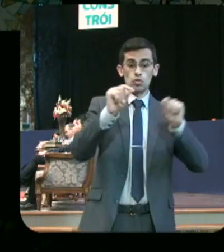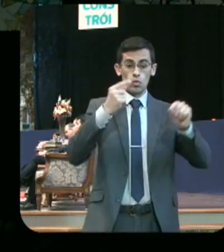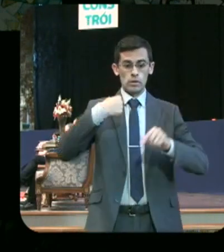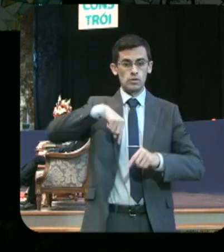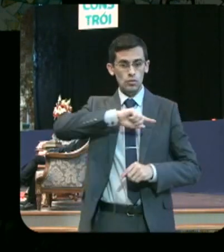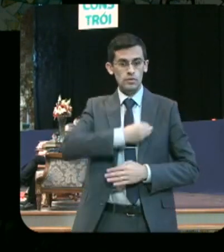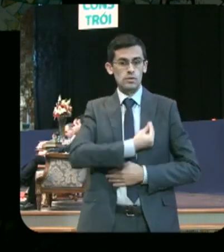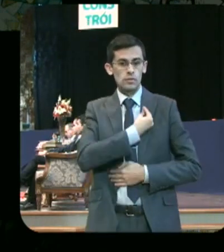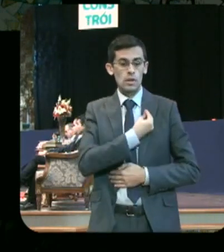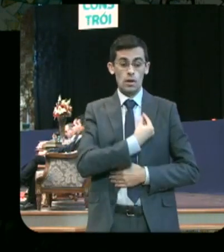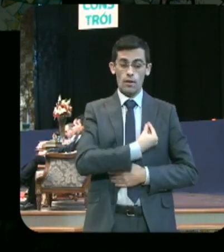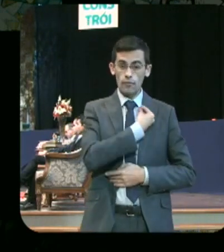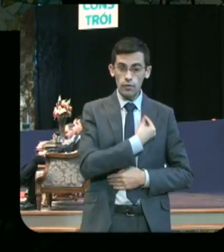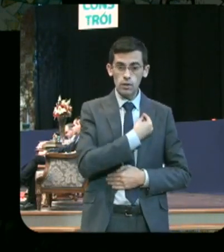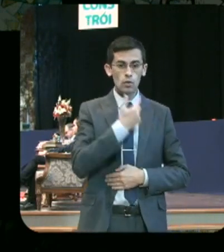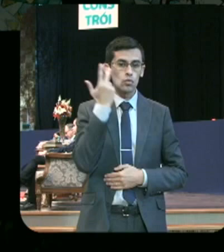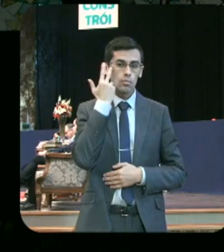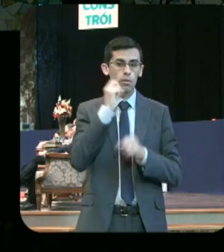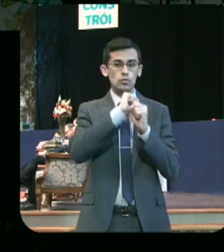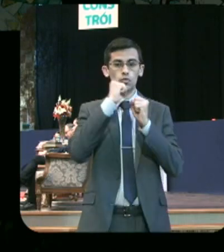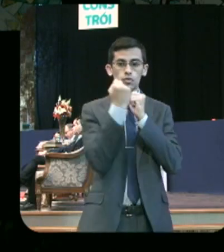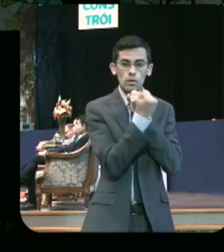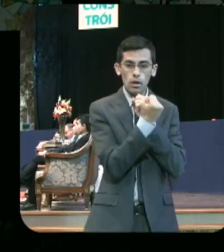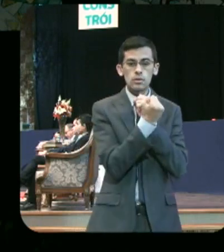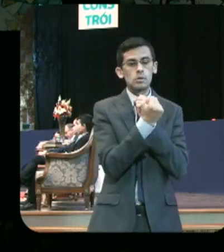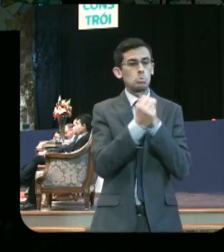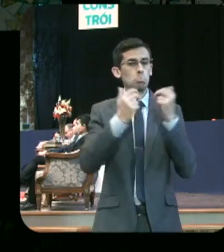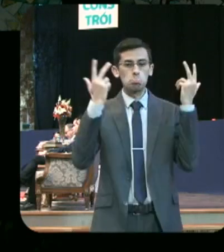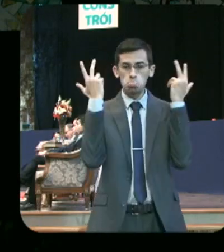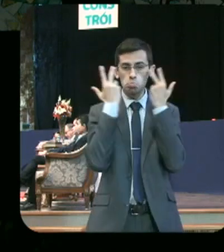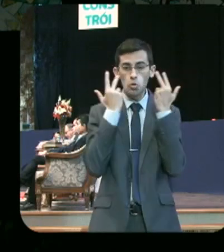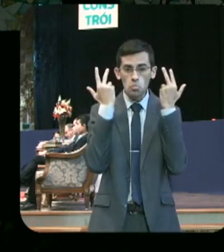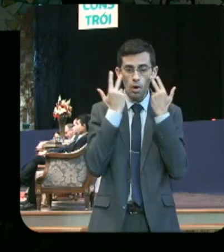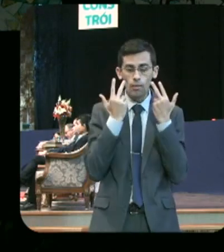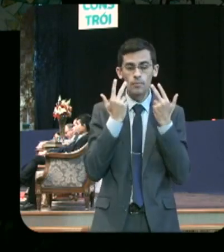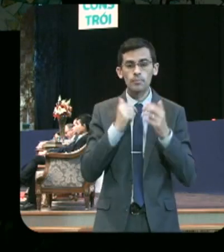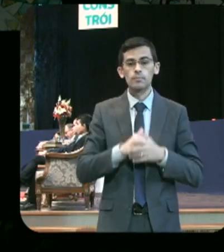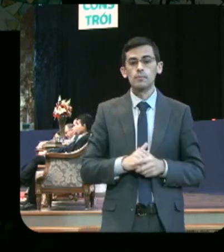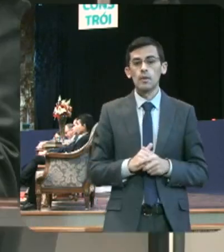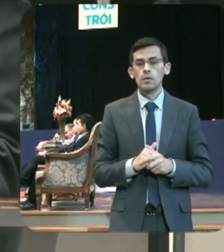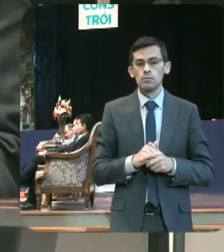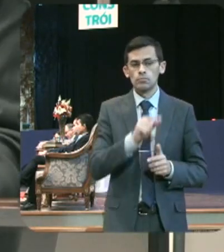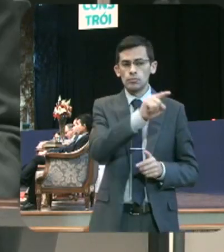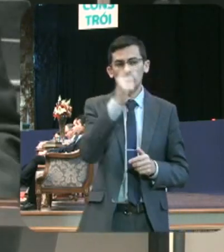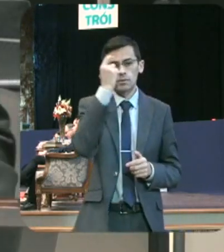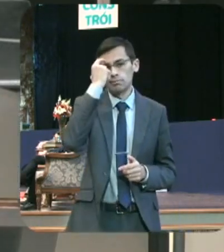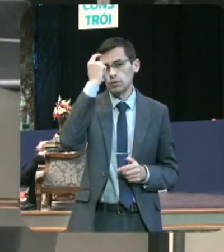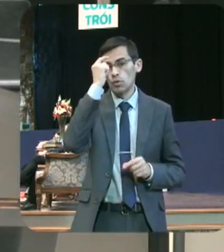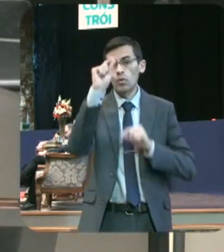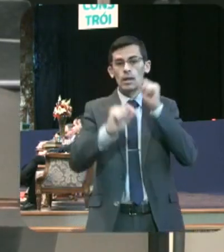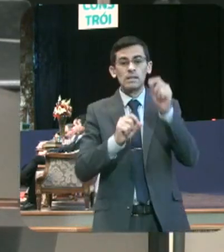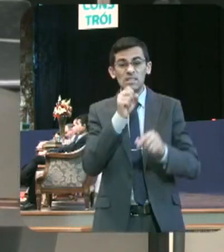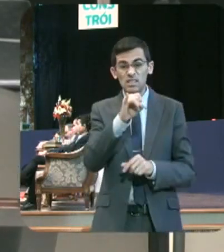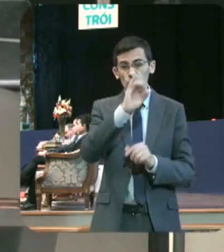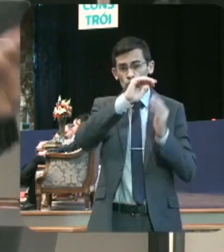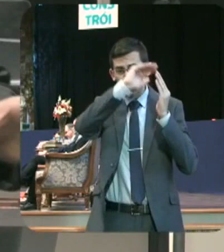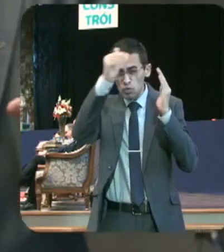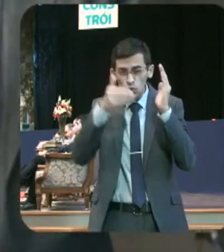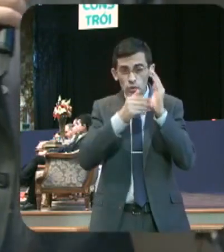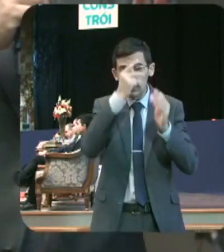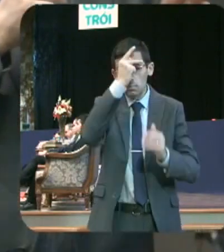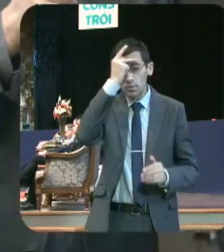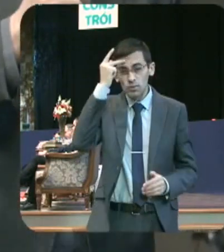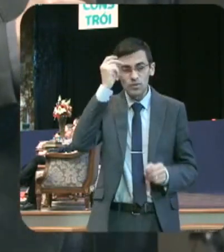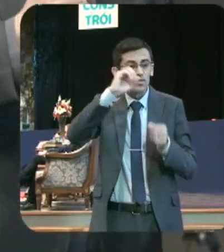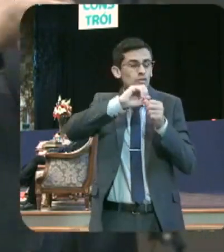para que a vida em sociedade pudesse ser suportável. Você já imaginou se todo mundo fizesse o que